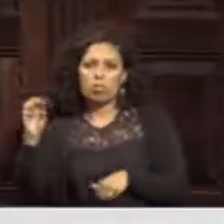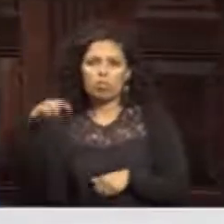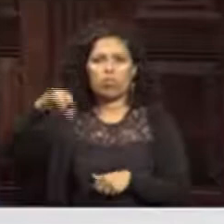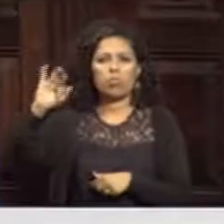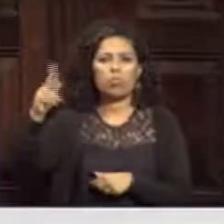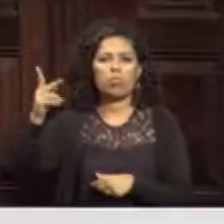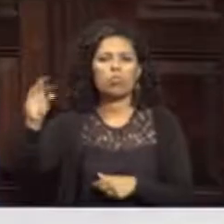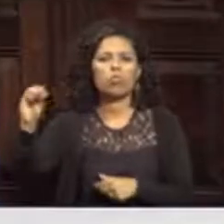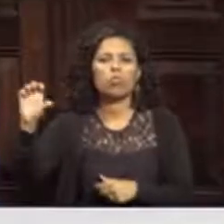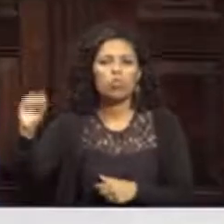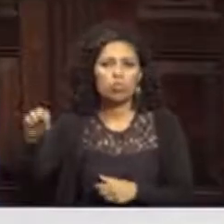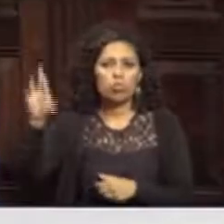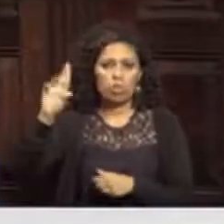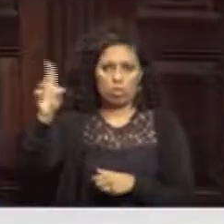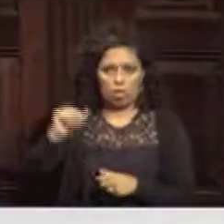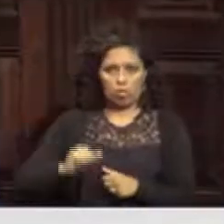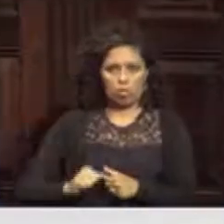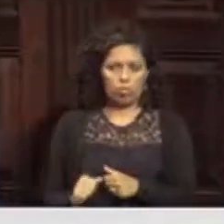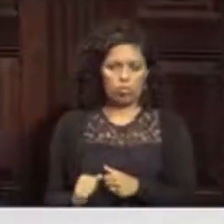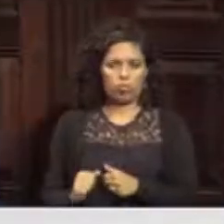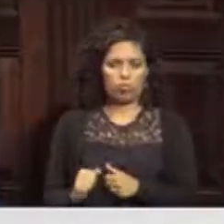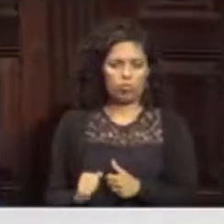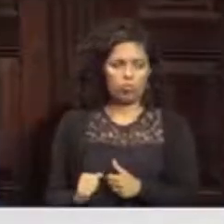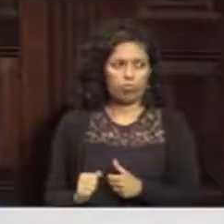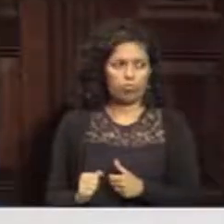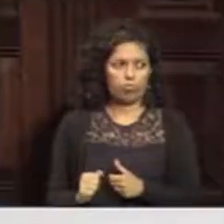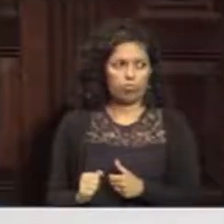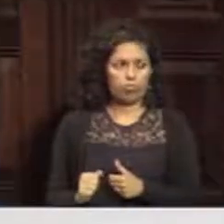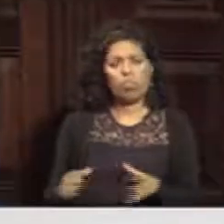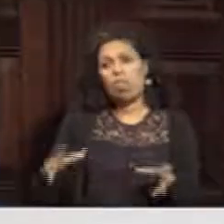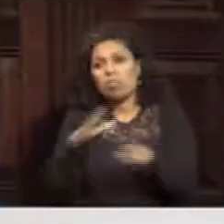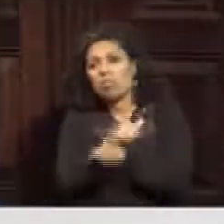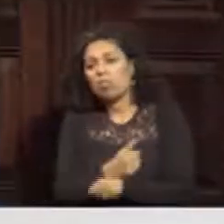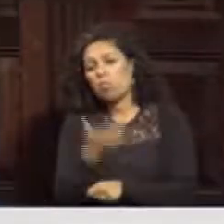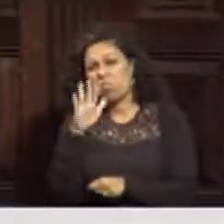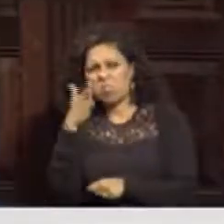que dá mais de